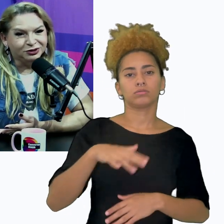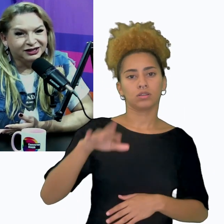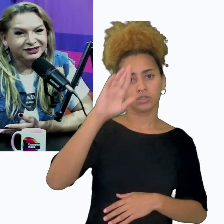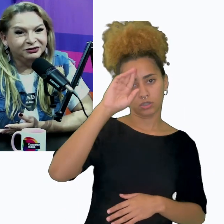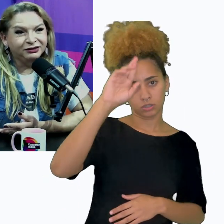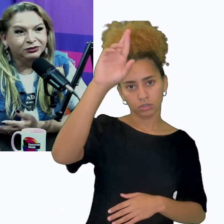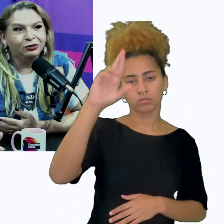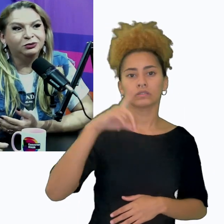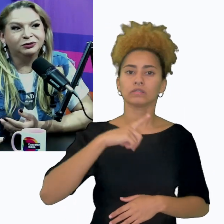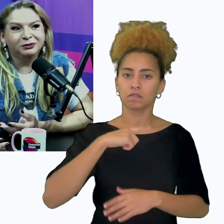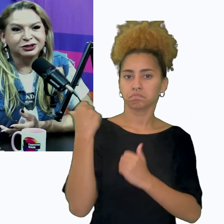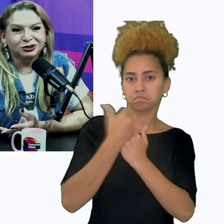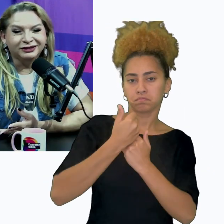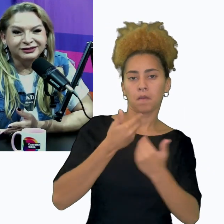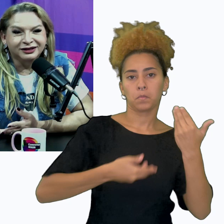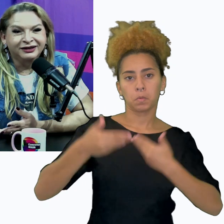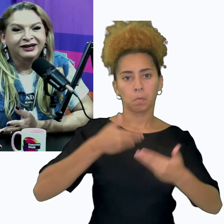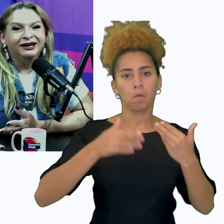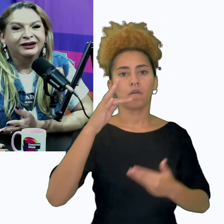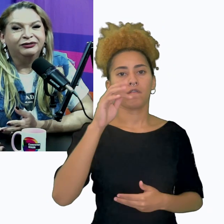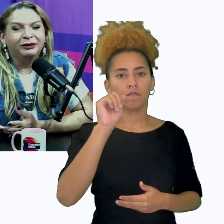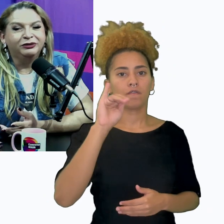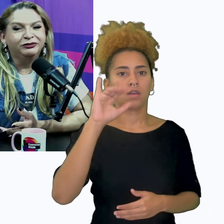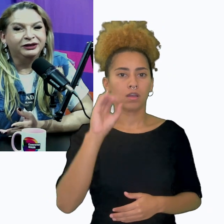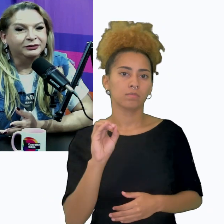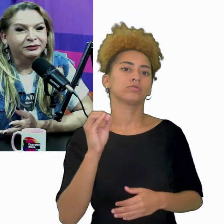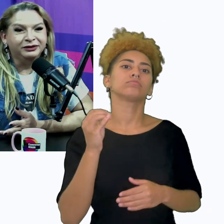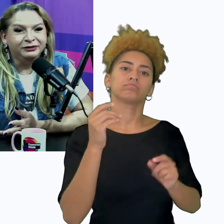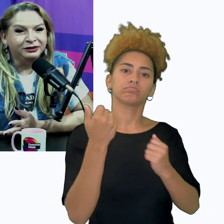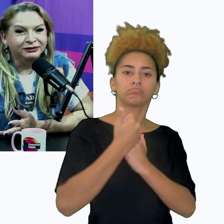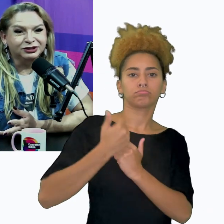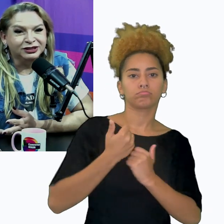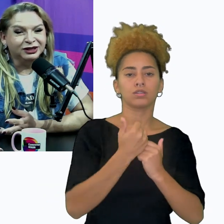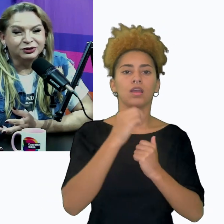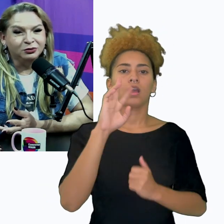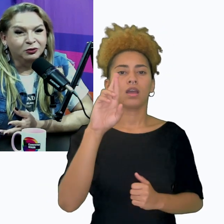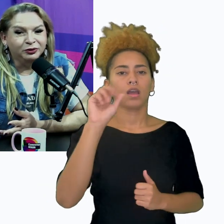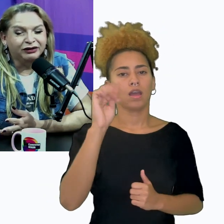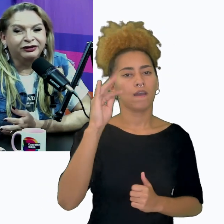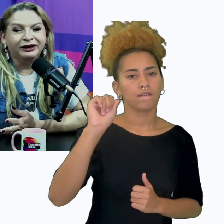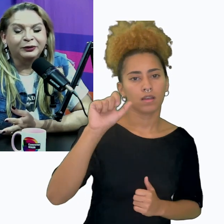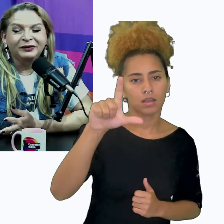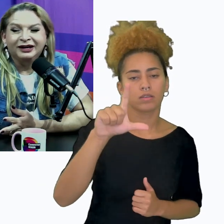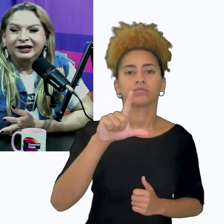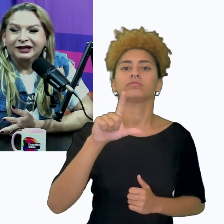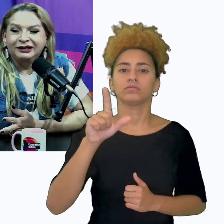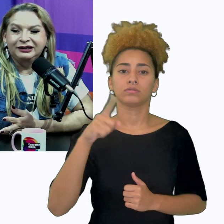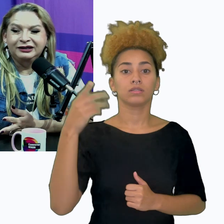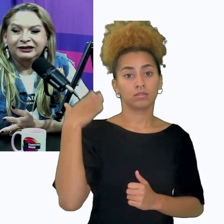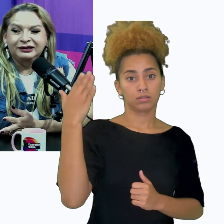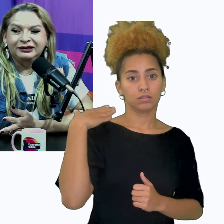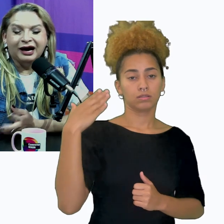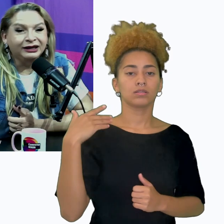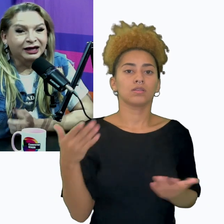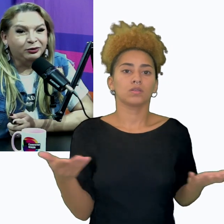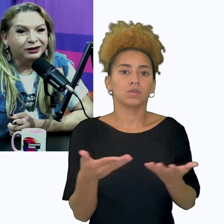de direção, né? Então todo mundo deu uma assistência. Fabinho Vieira me assistencializou muito, Rafael.